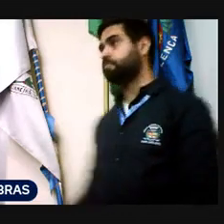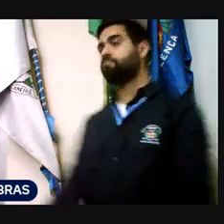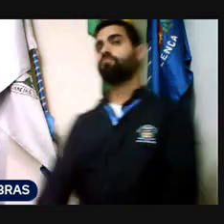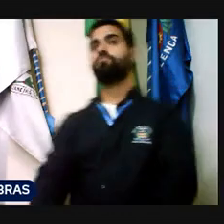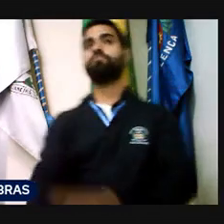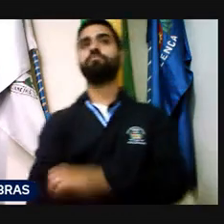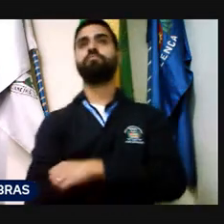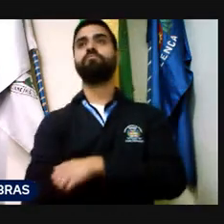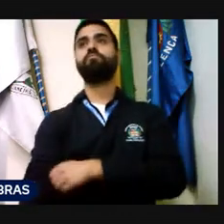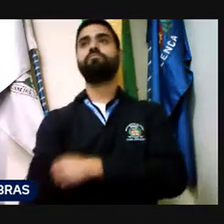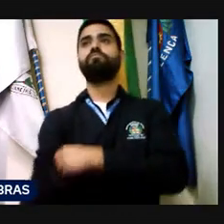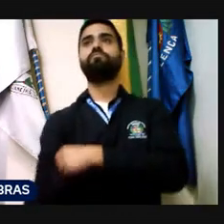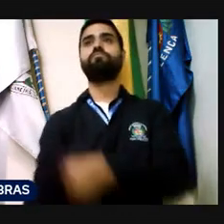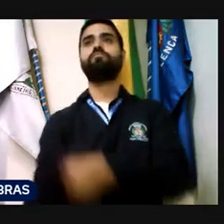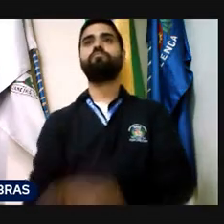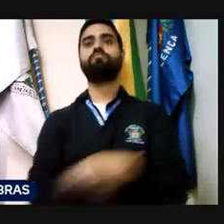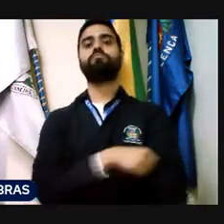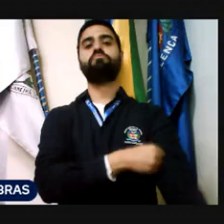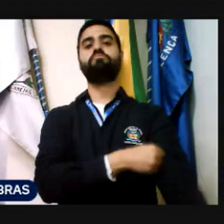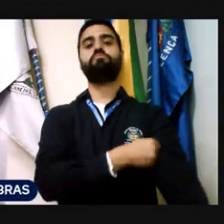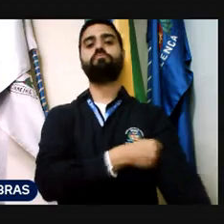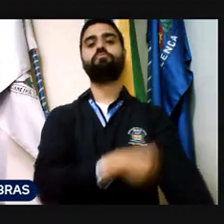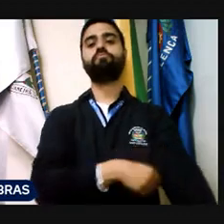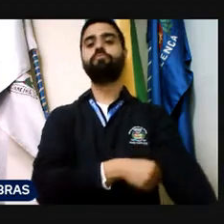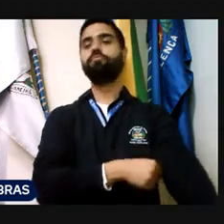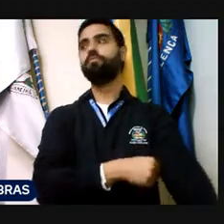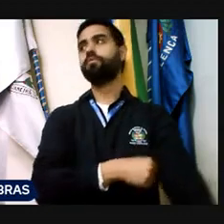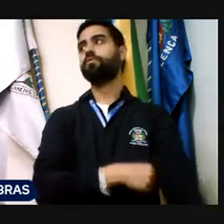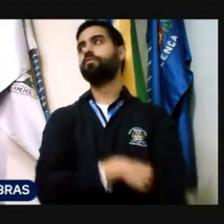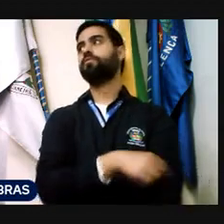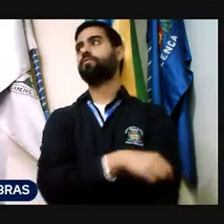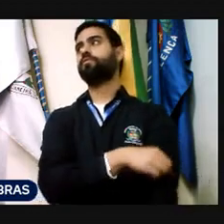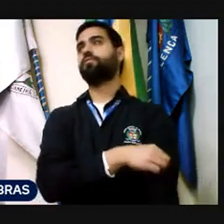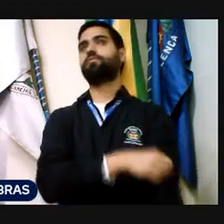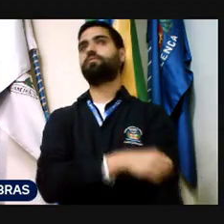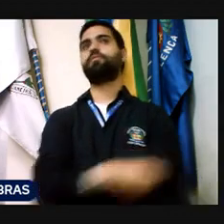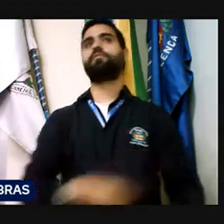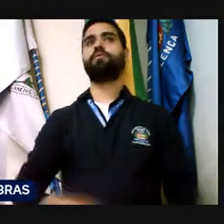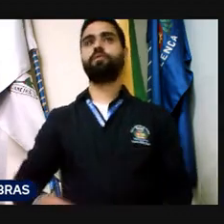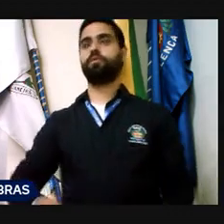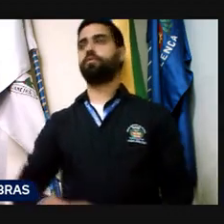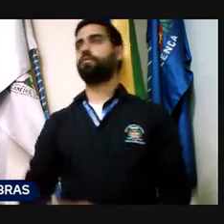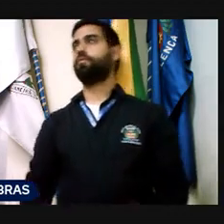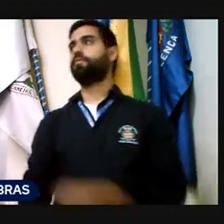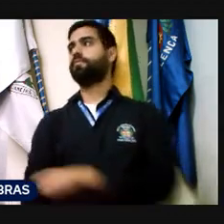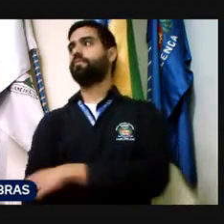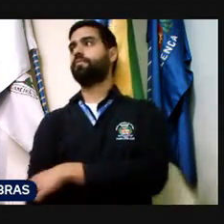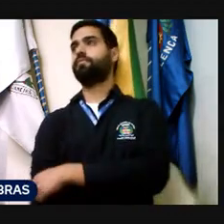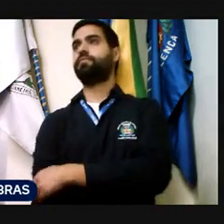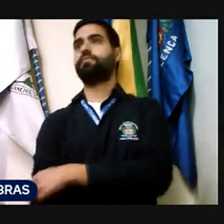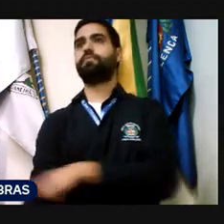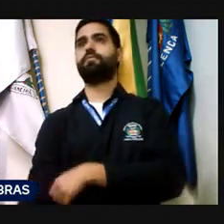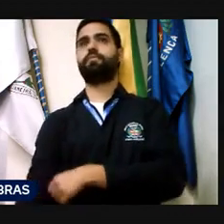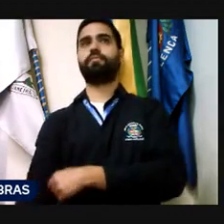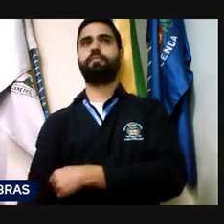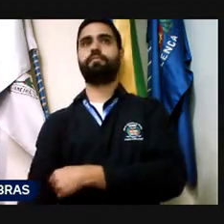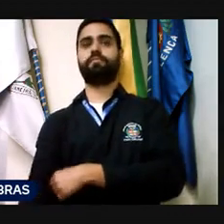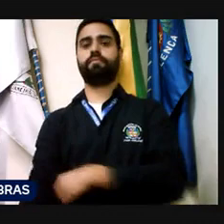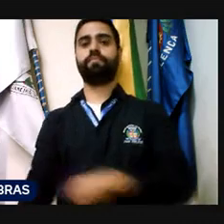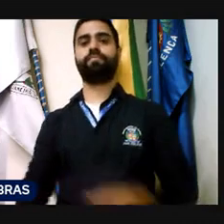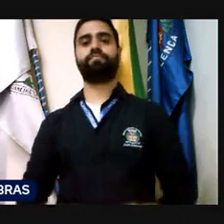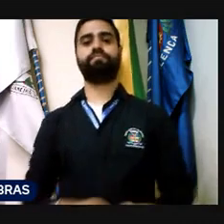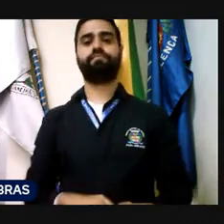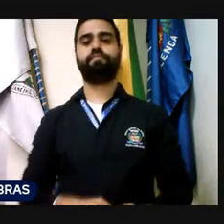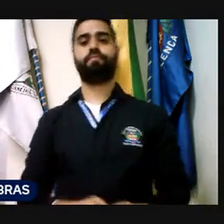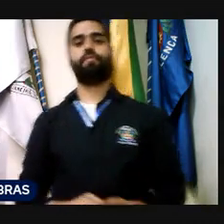solicitando o cumprimento do artigo 83 da Lei Orgânica do Município de Valença, que trata sobre a adequação da